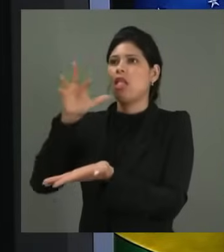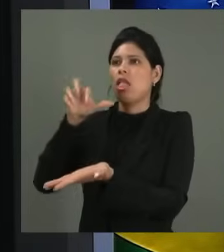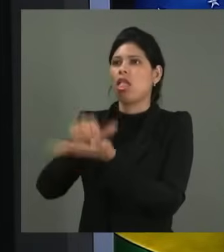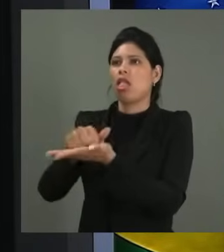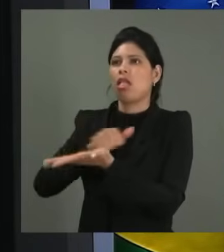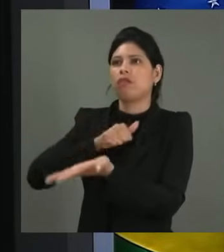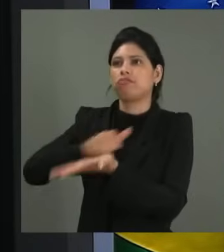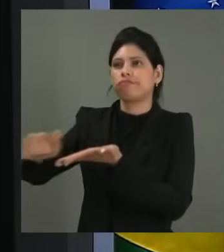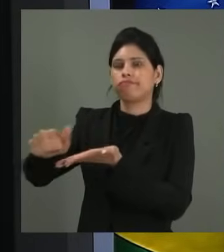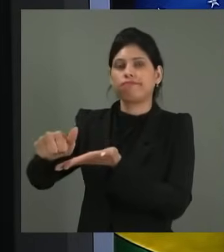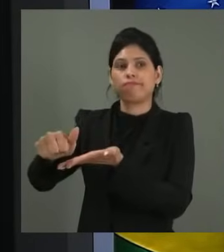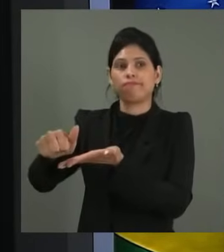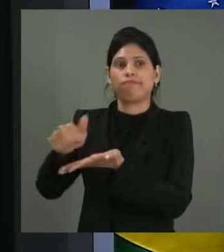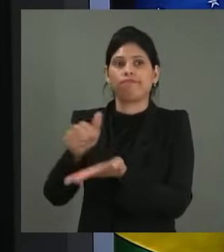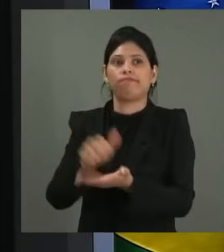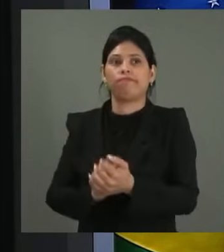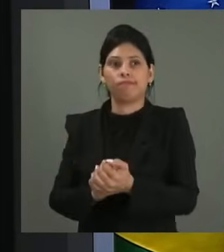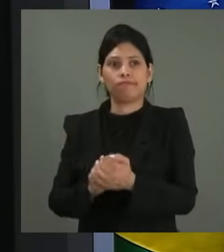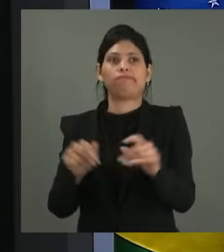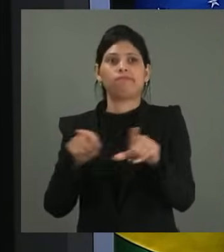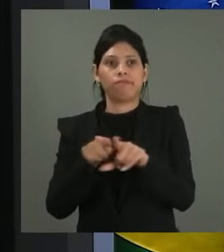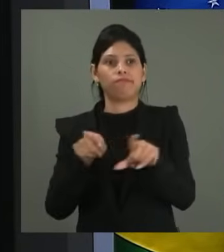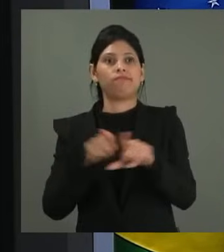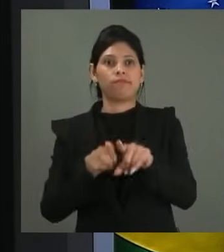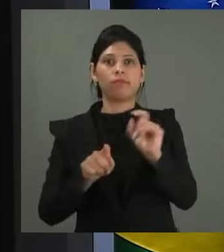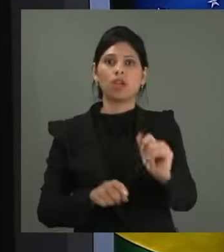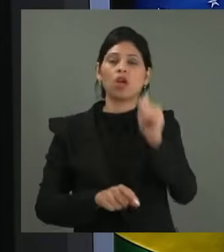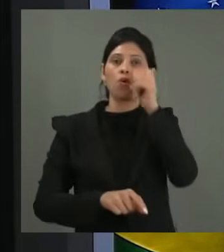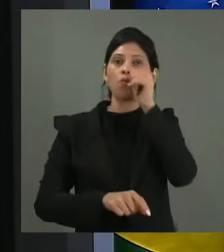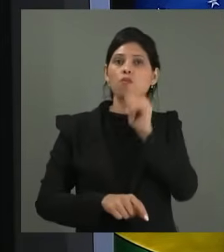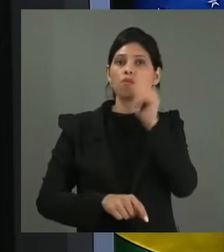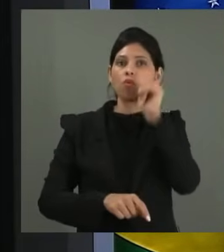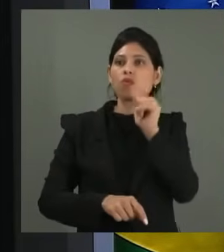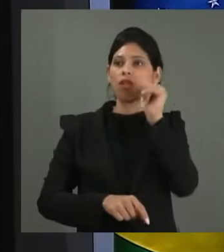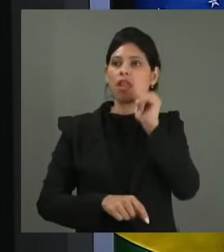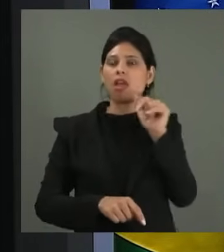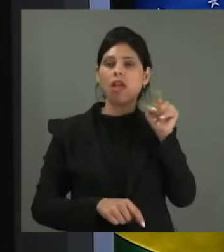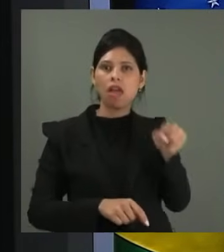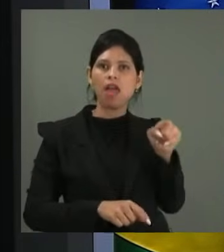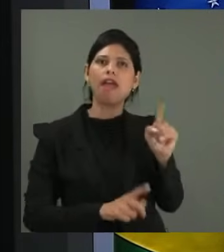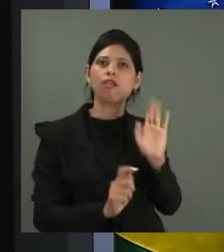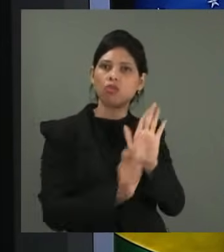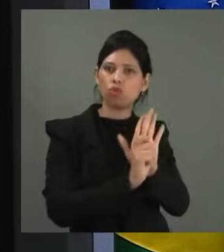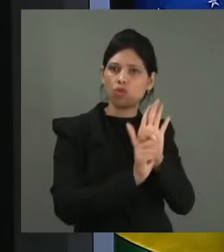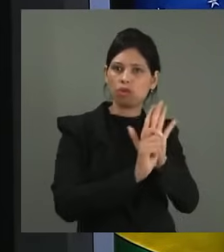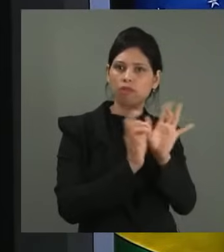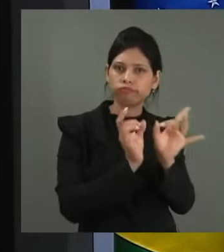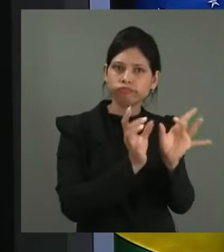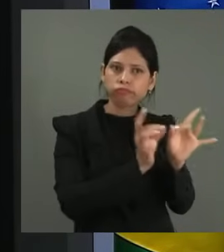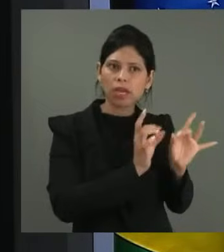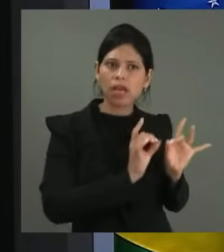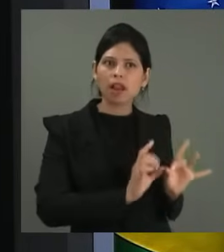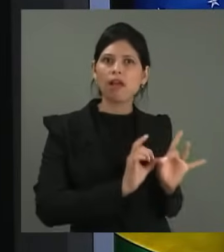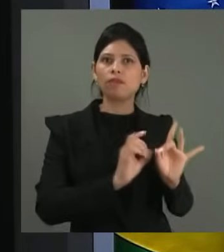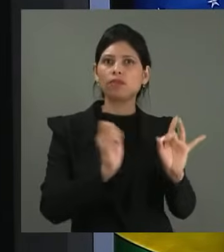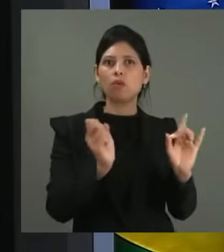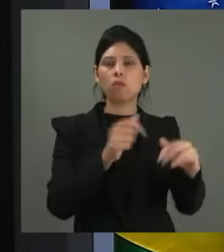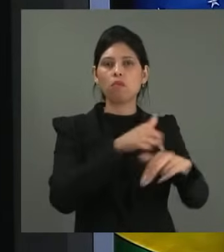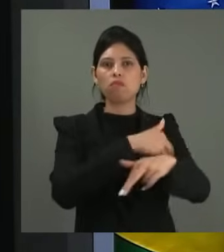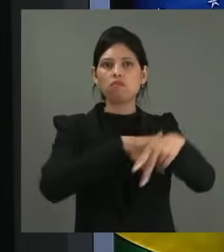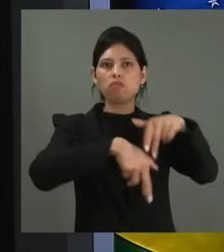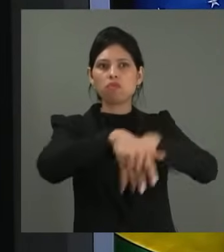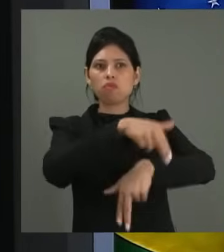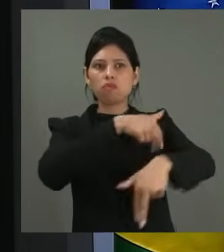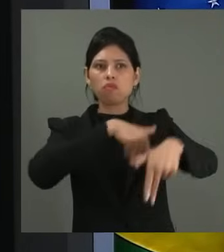Onde a dama do tráfico circulou, não junto a ele, mas aos seus assessores